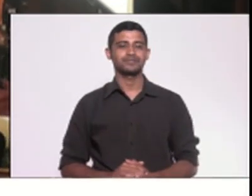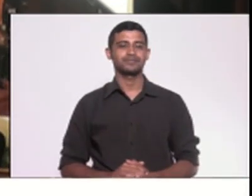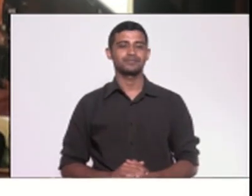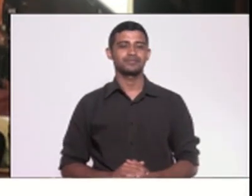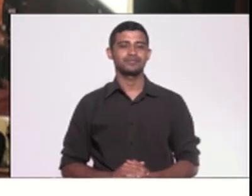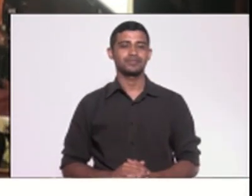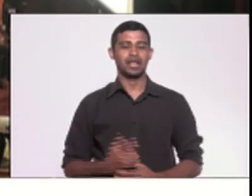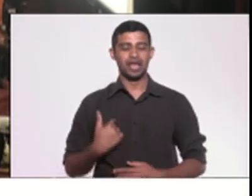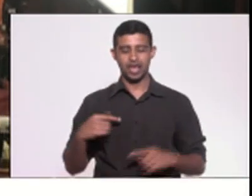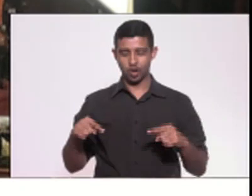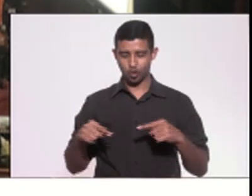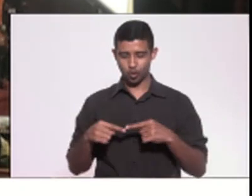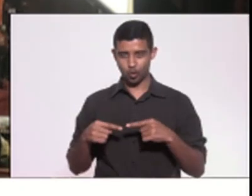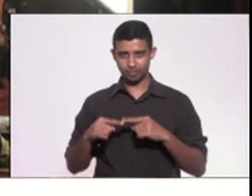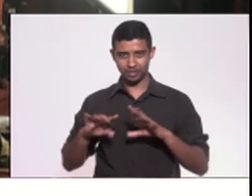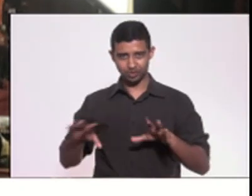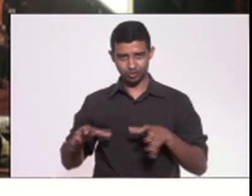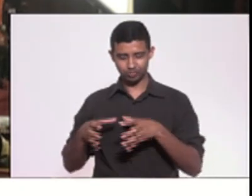Eu faço parte de um grupo